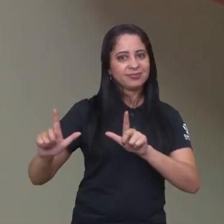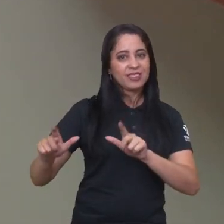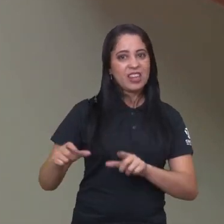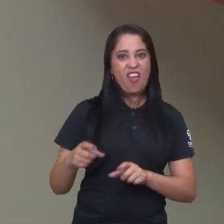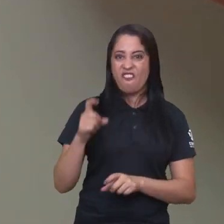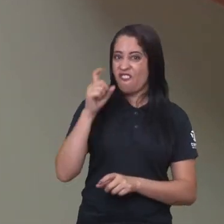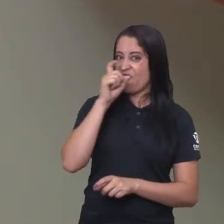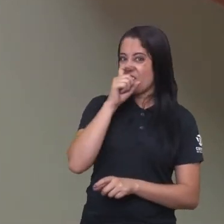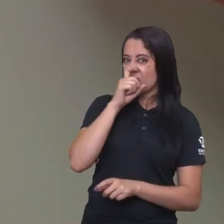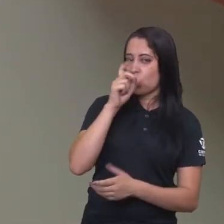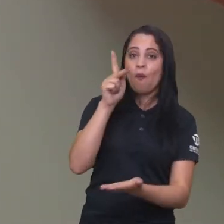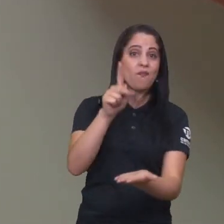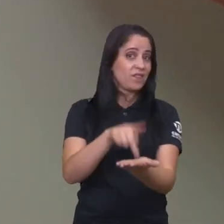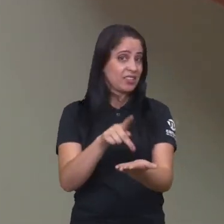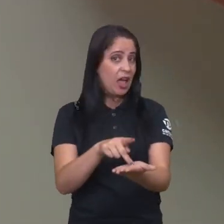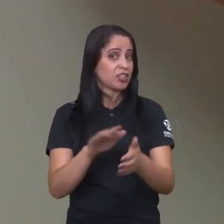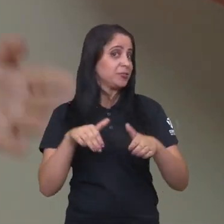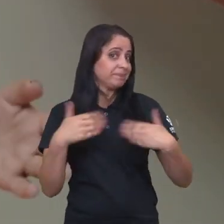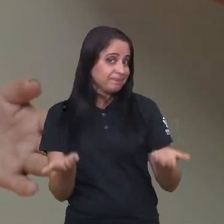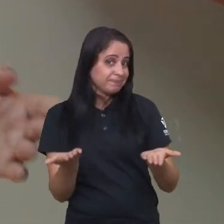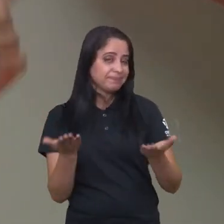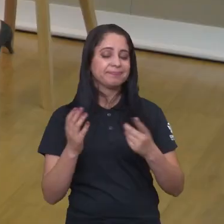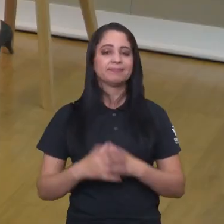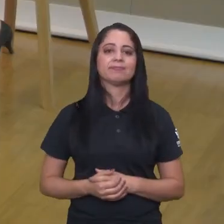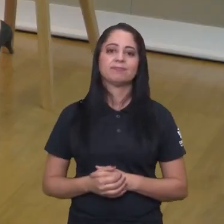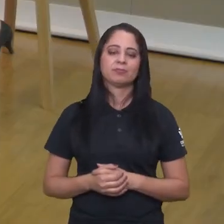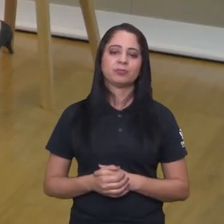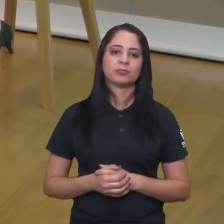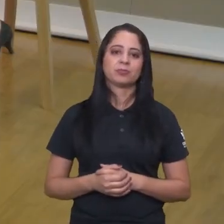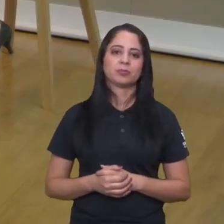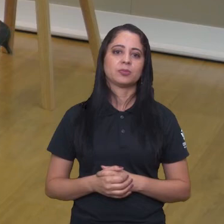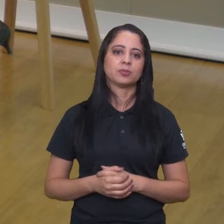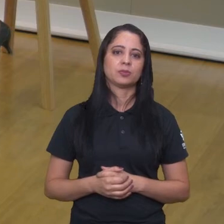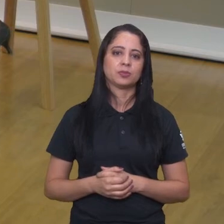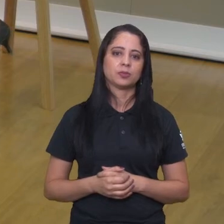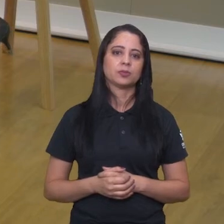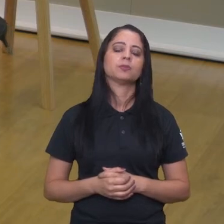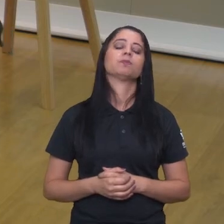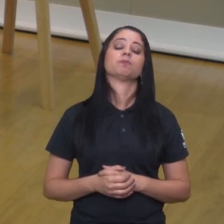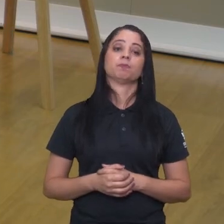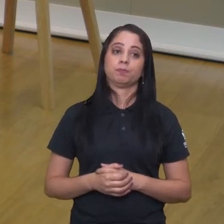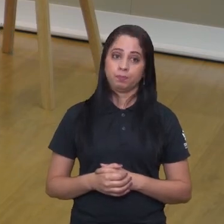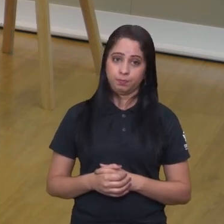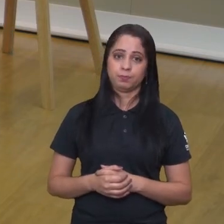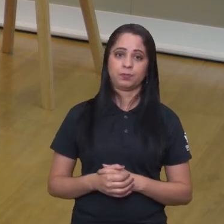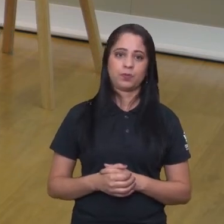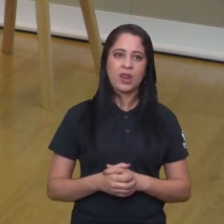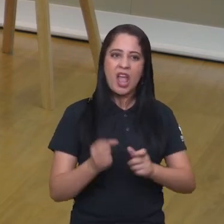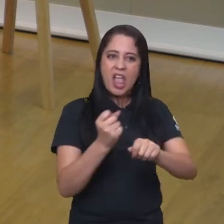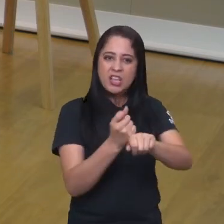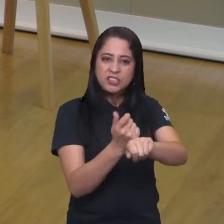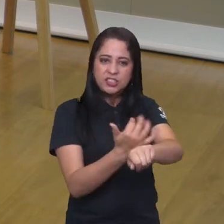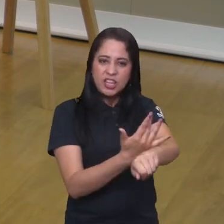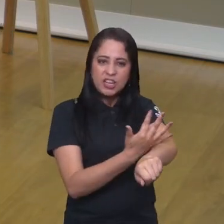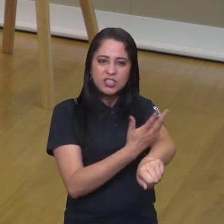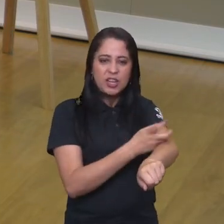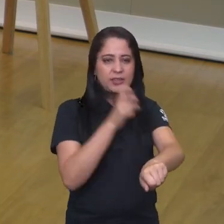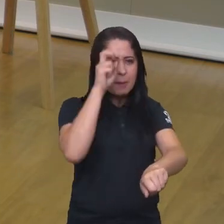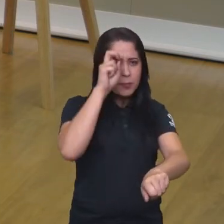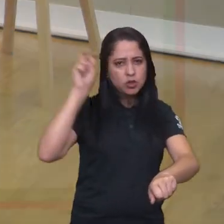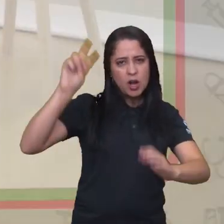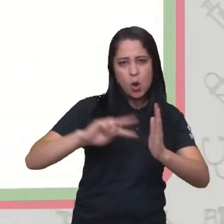a hora do quadro sobre mitos e verdades. Vamos lá. Por favor, Matheus, coloca pra gente. Juliana,